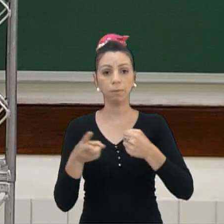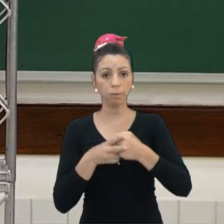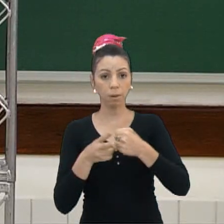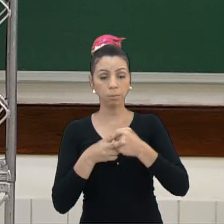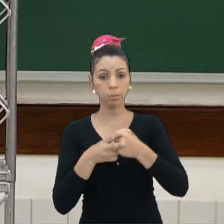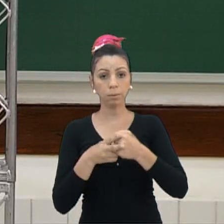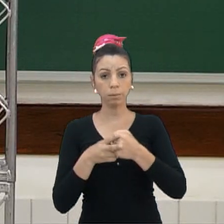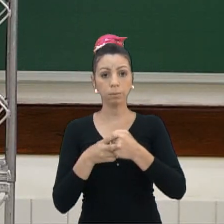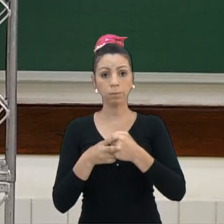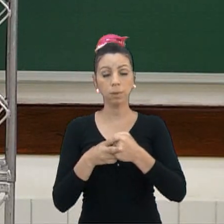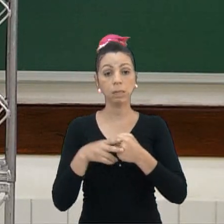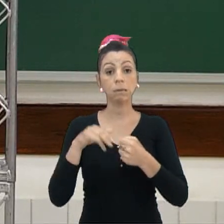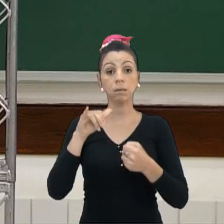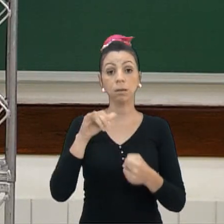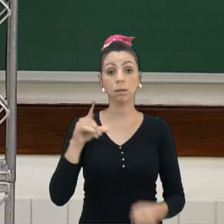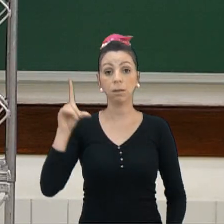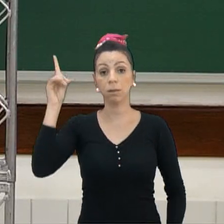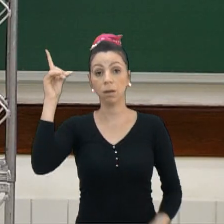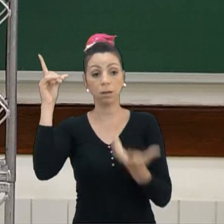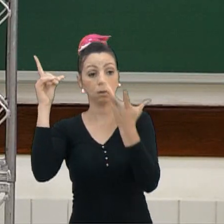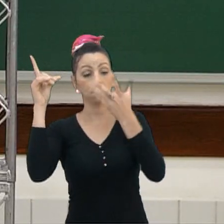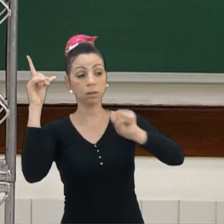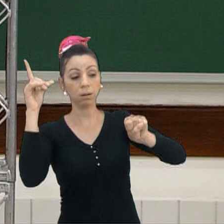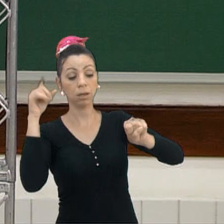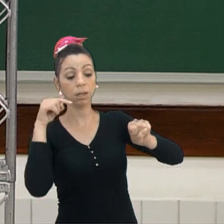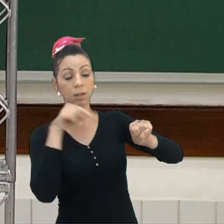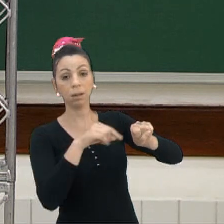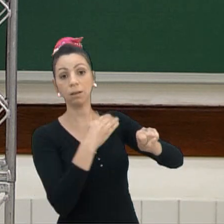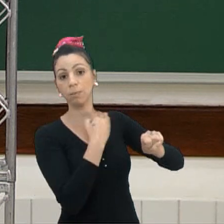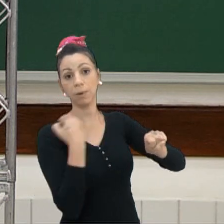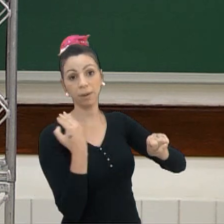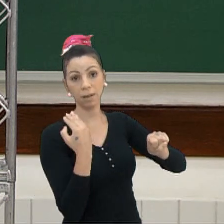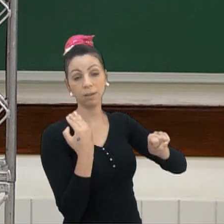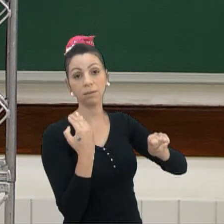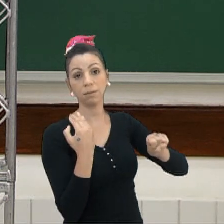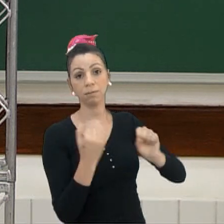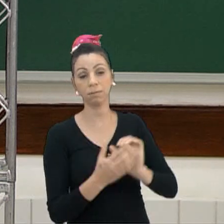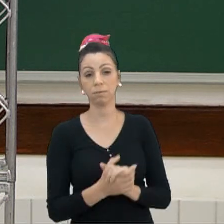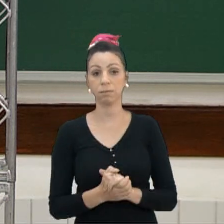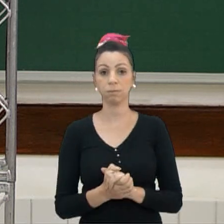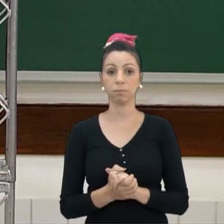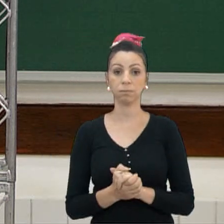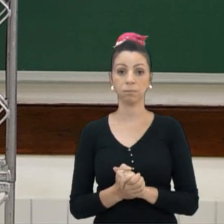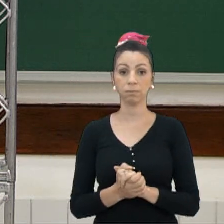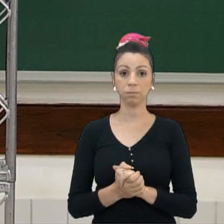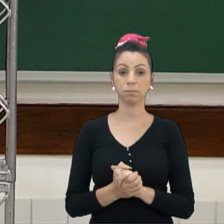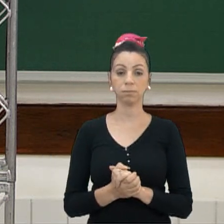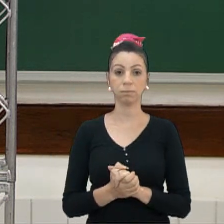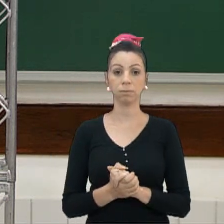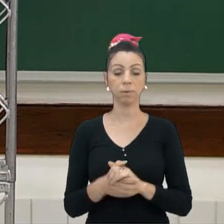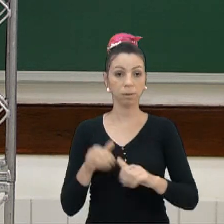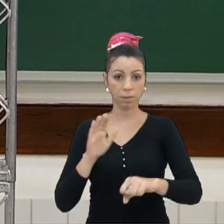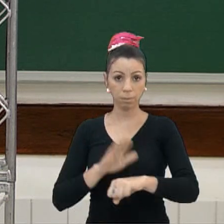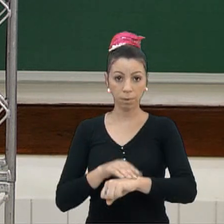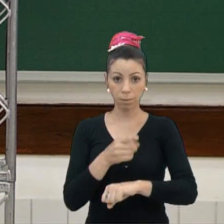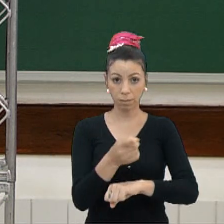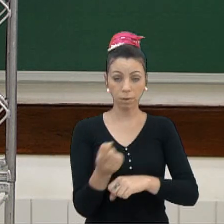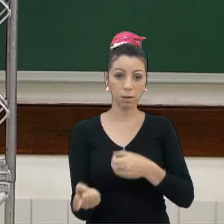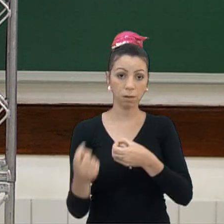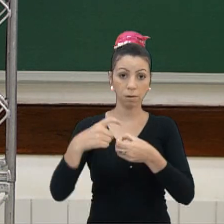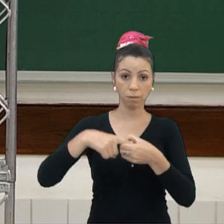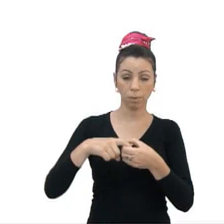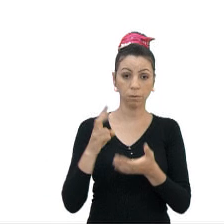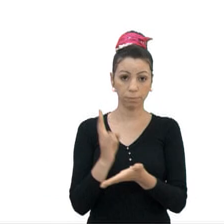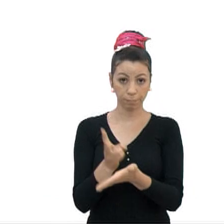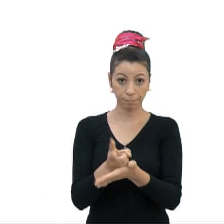esses verbos se Deus permitisse que ele morresse. Um tempinho para vocês fazerem essa atividade e eu volto para a